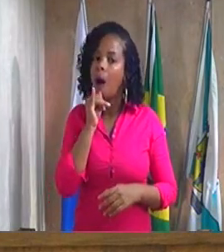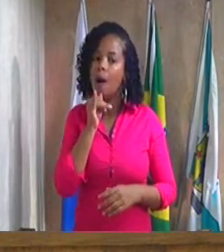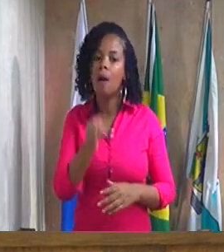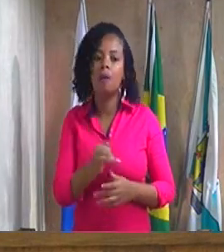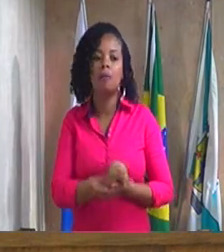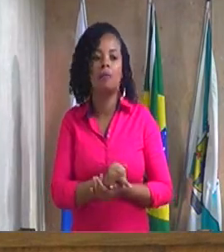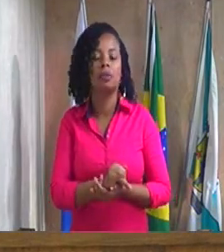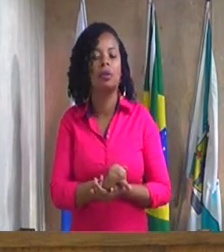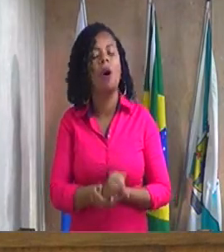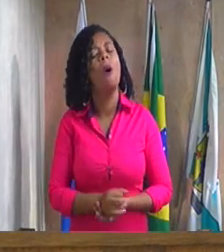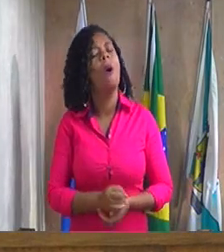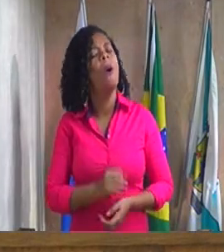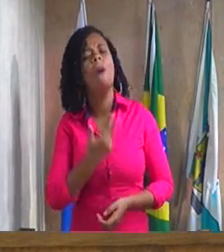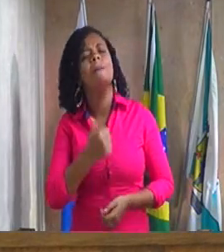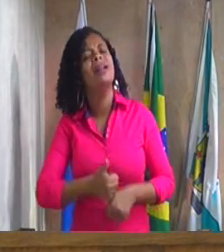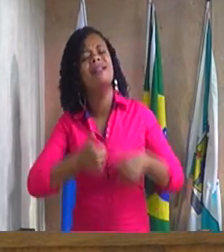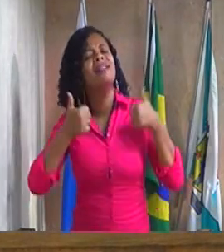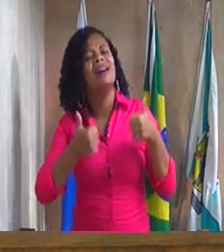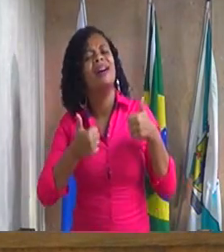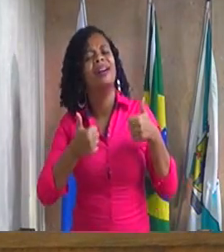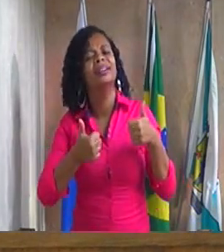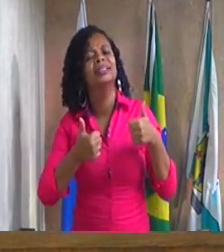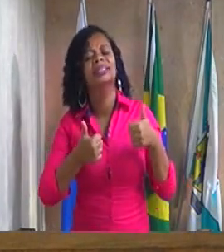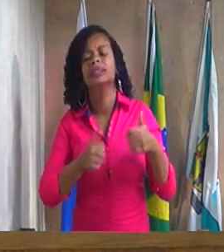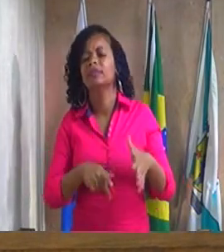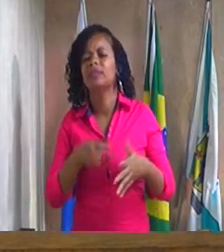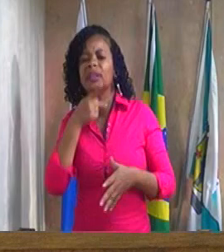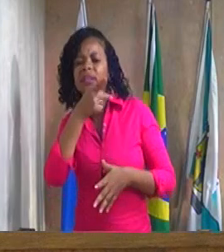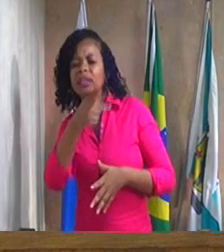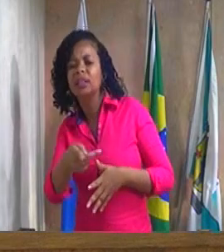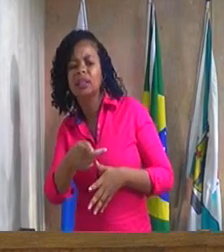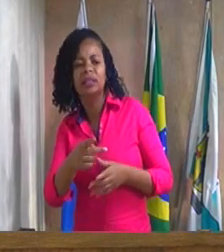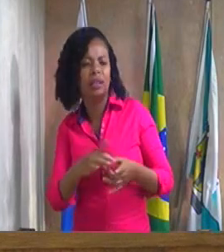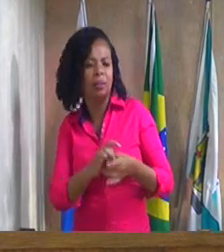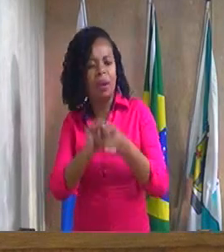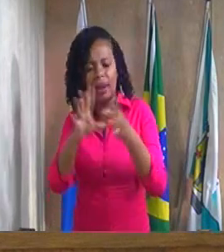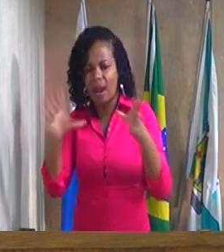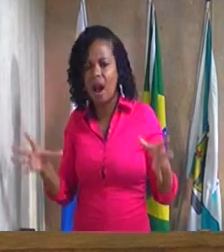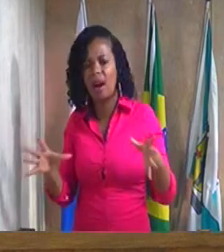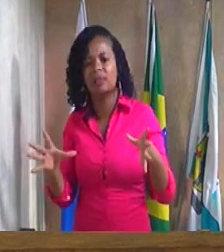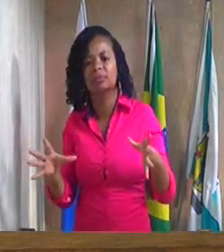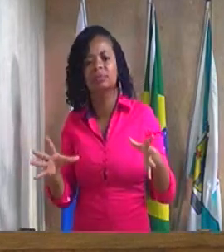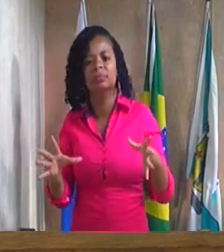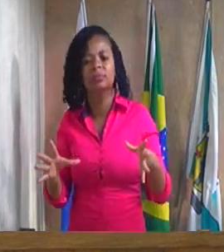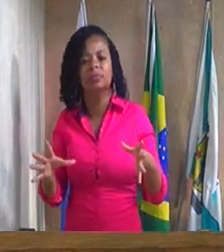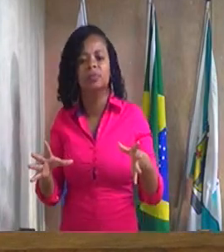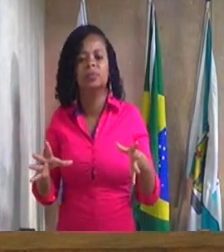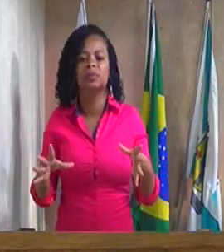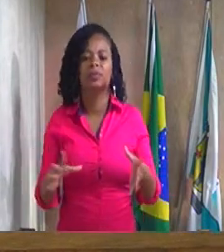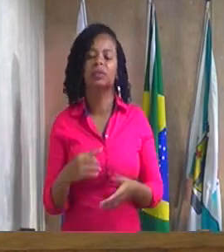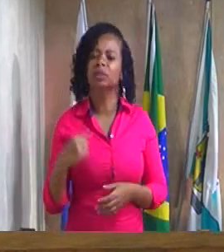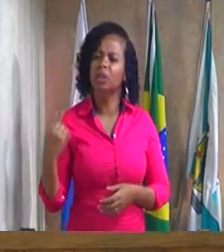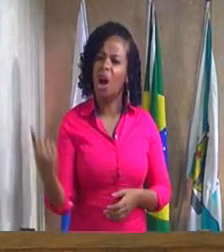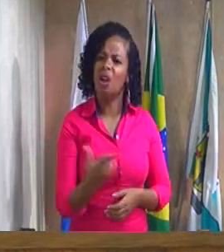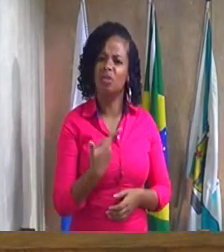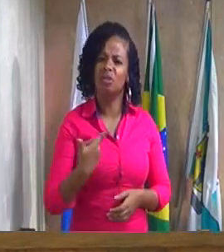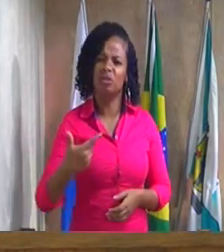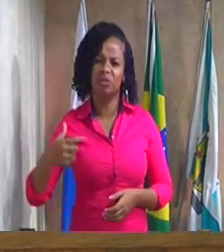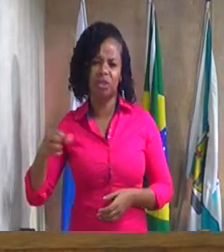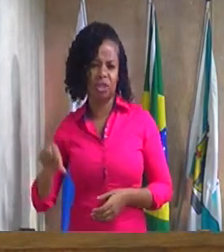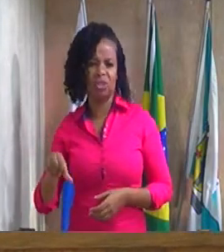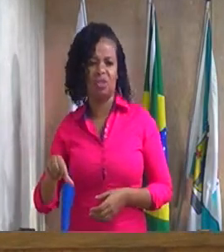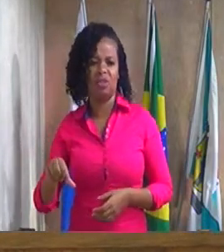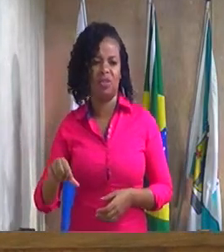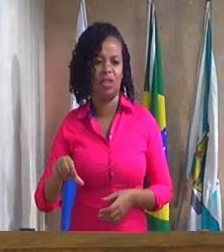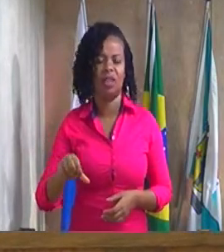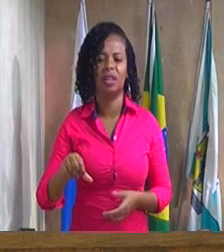um exemplo, ou melhor, homologar, essa é a grande verdade, o prefeito é um só, nós somos 29, homologar